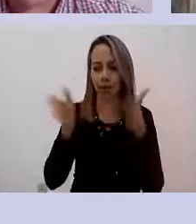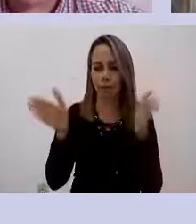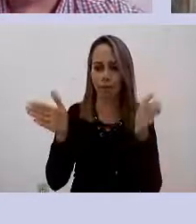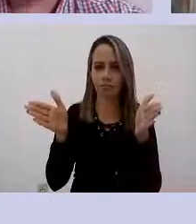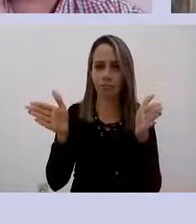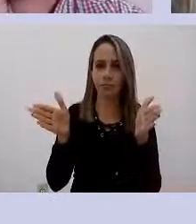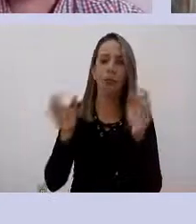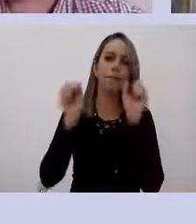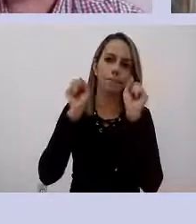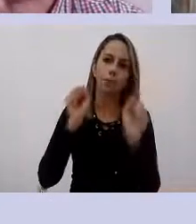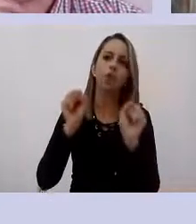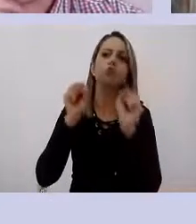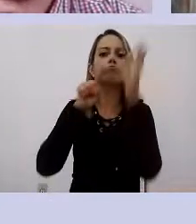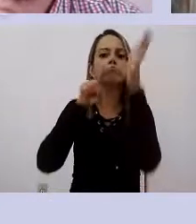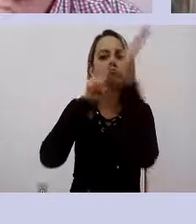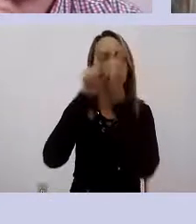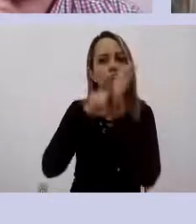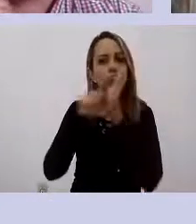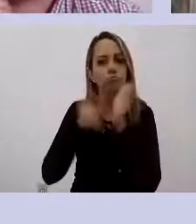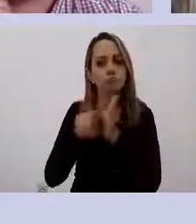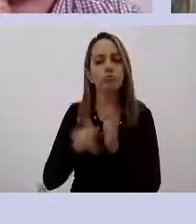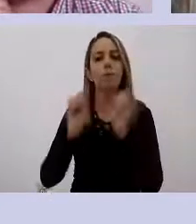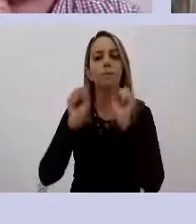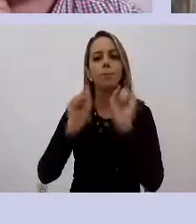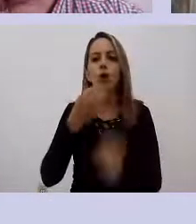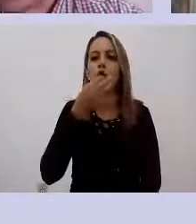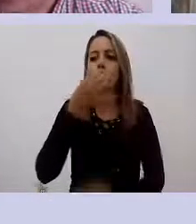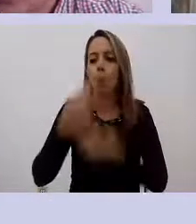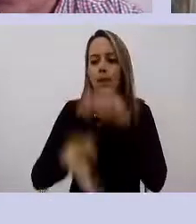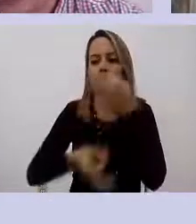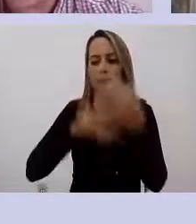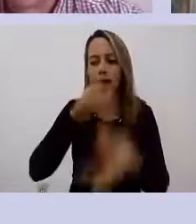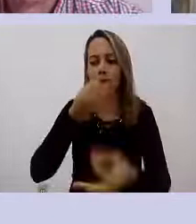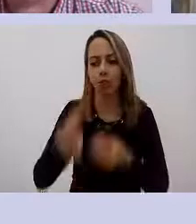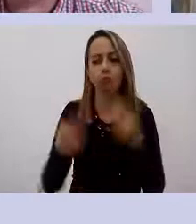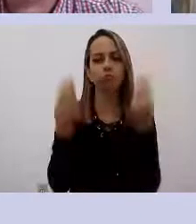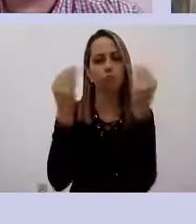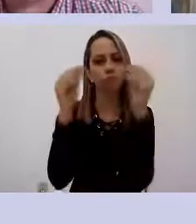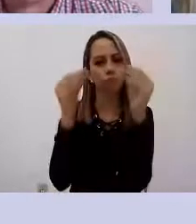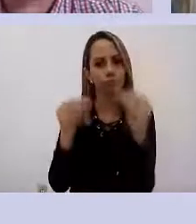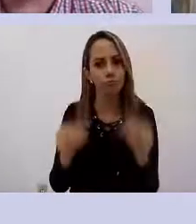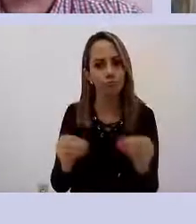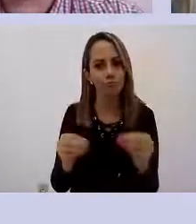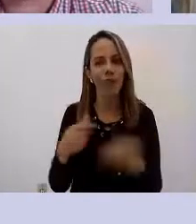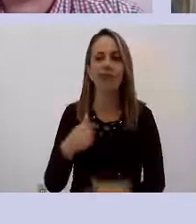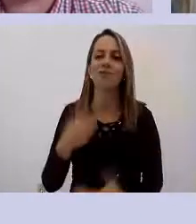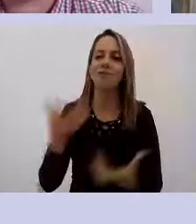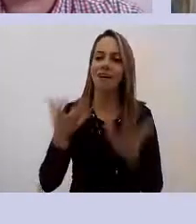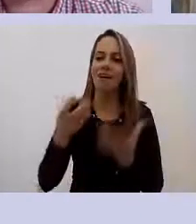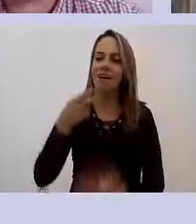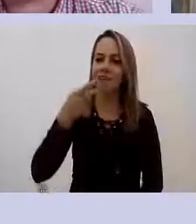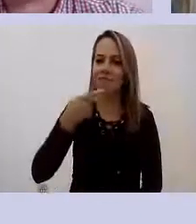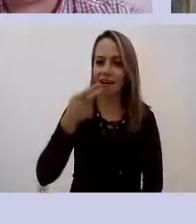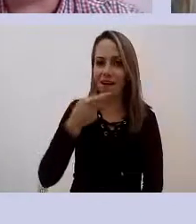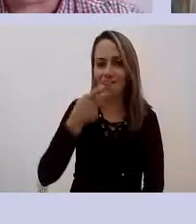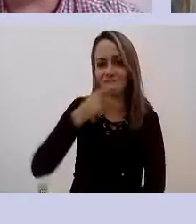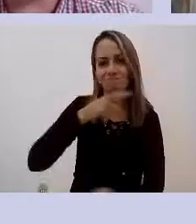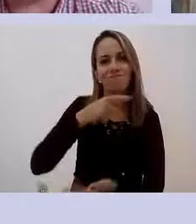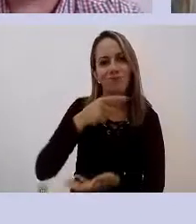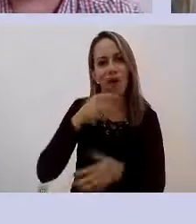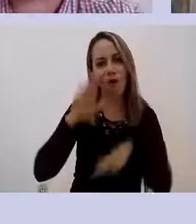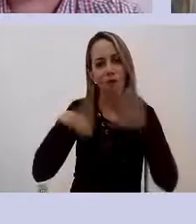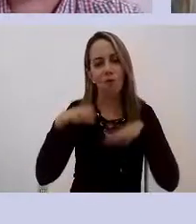Façam mais perguntas, mais comentários. Eu tenho algumas coisas aqui que eu queria falar. Cris, você quer fazer algum